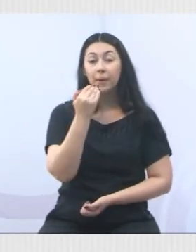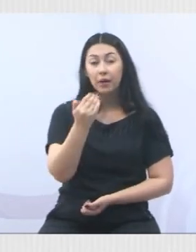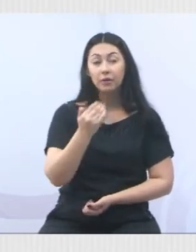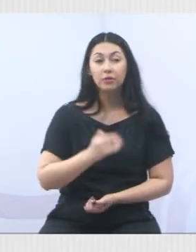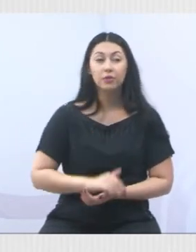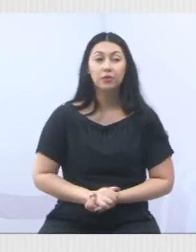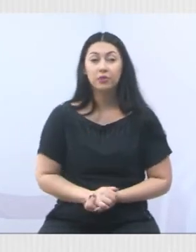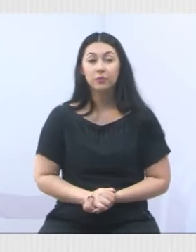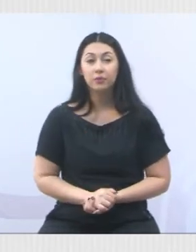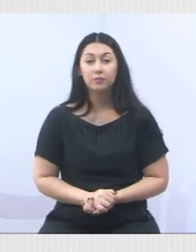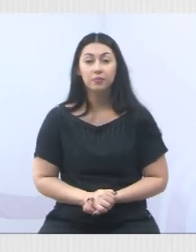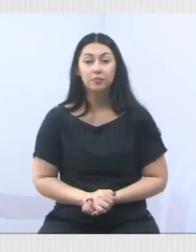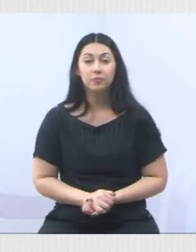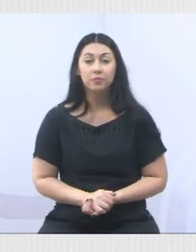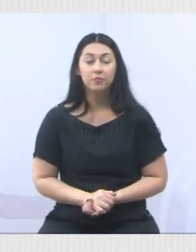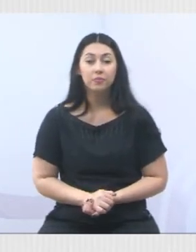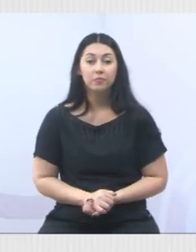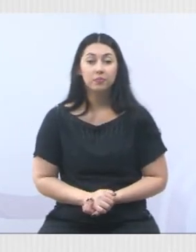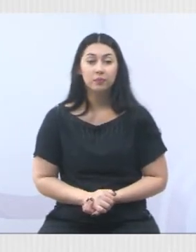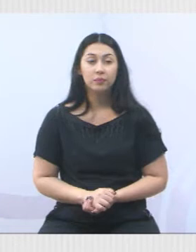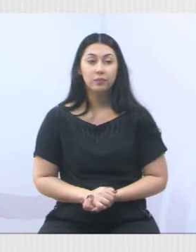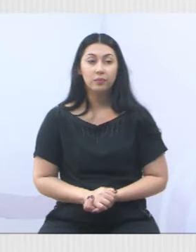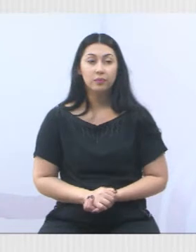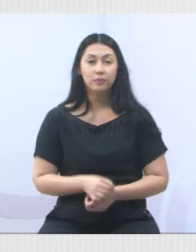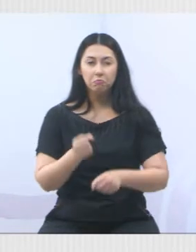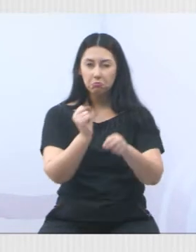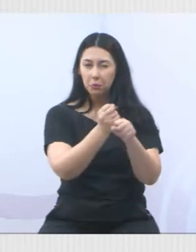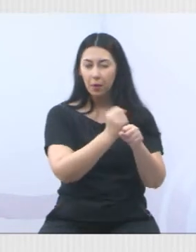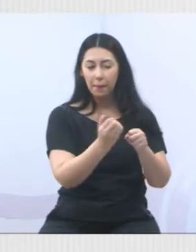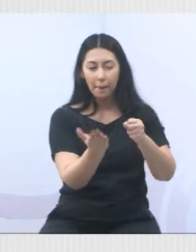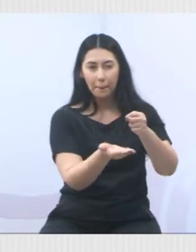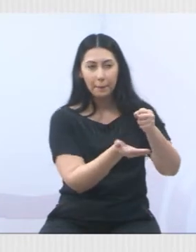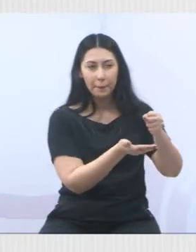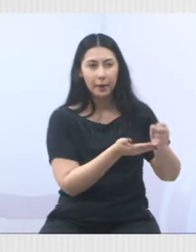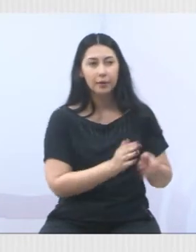solicitado essa capina. Próximo.